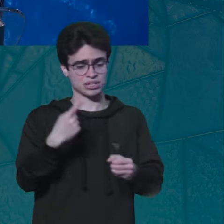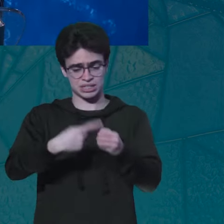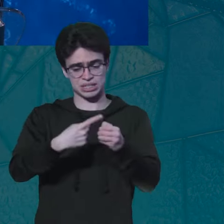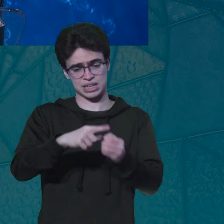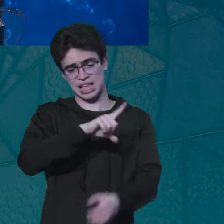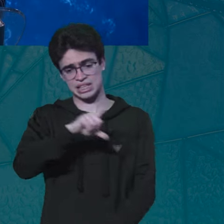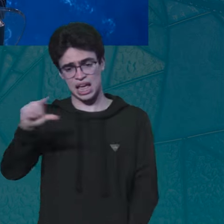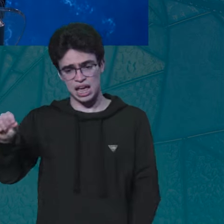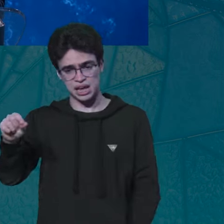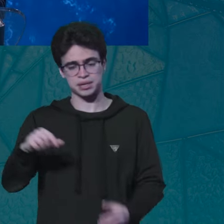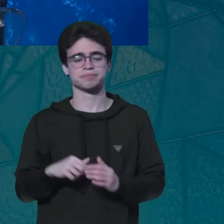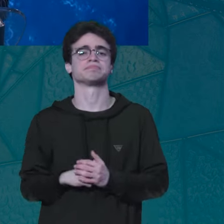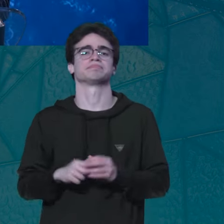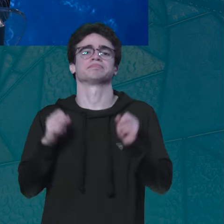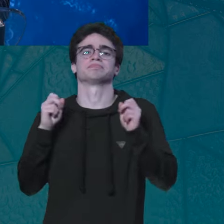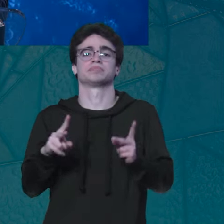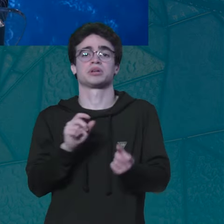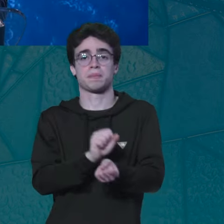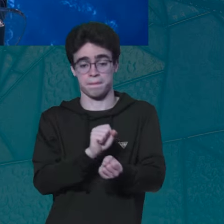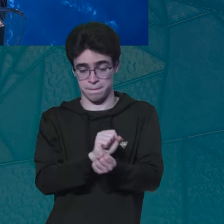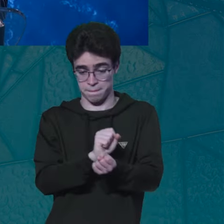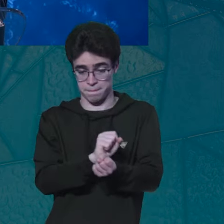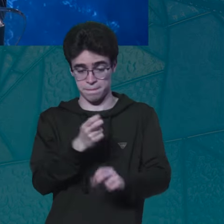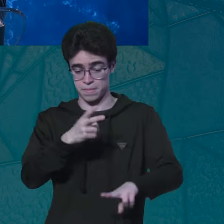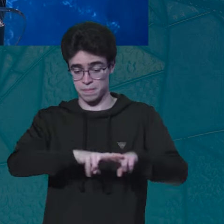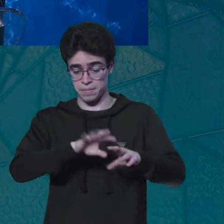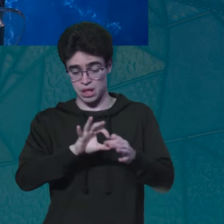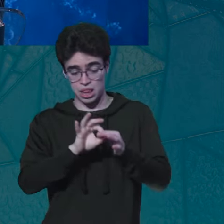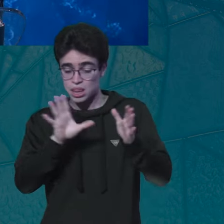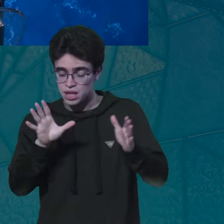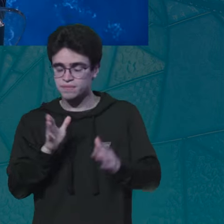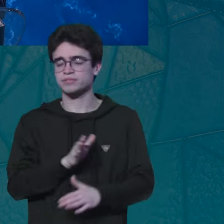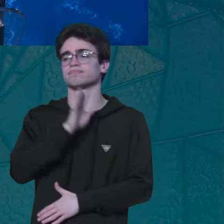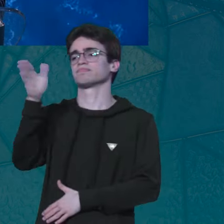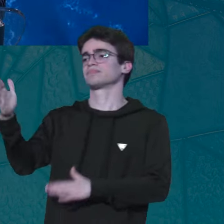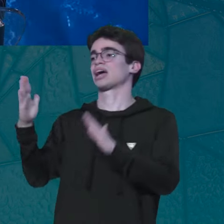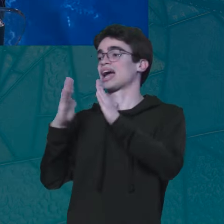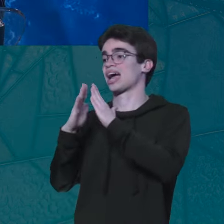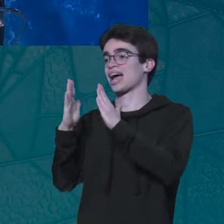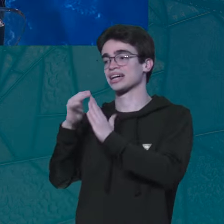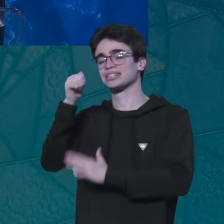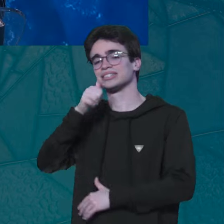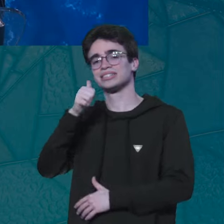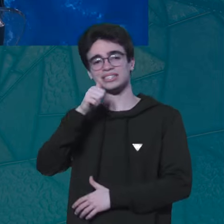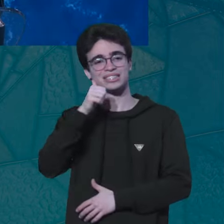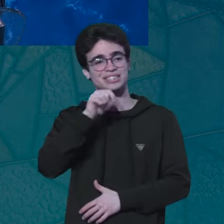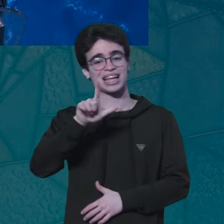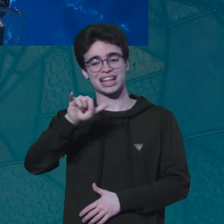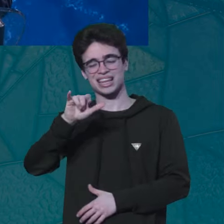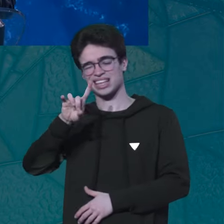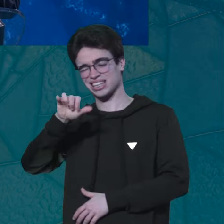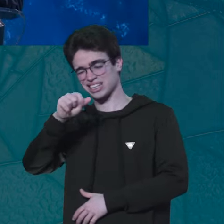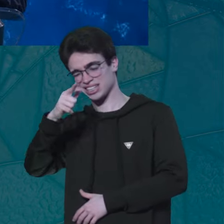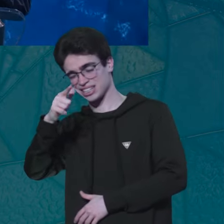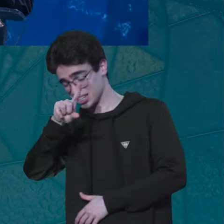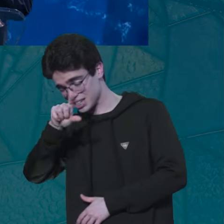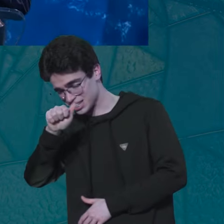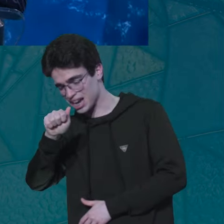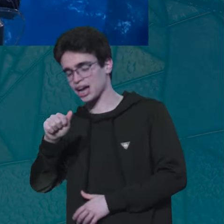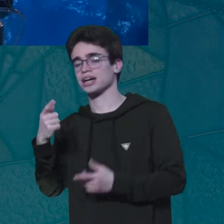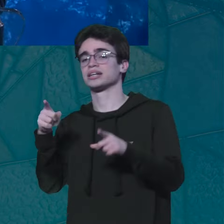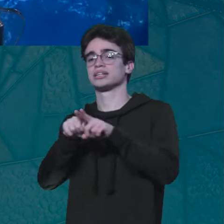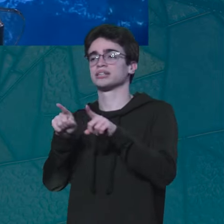cidade. Depois de saírem da prisão, Paulo e Silas foram à casa de Lídia, onde se encontraram com os irmãos e os encorajaram.